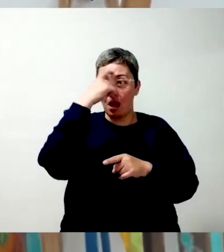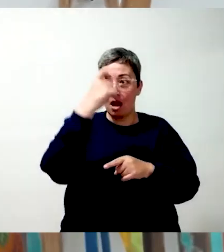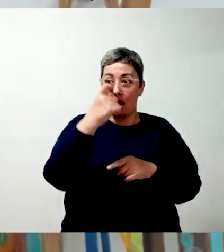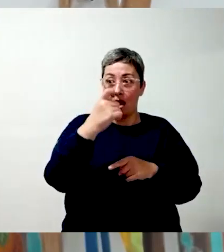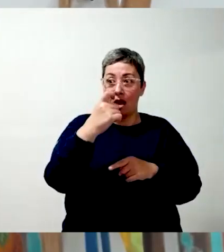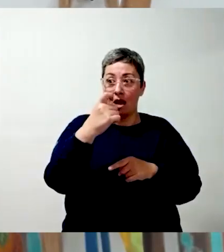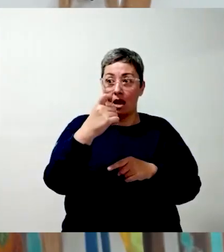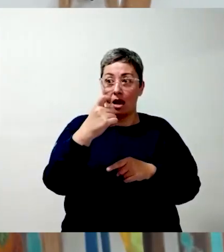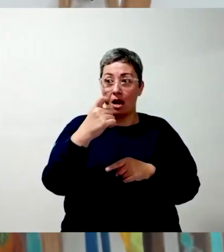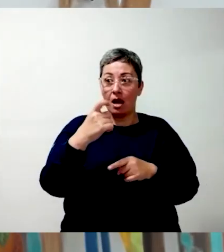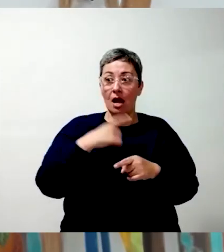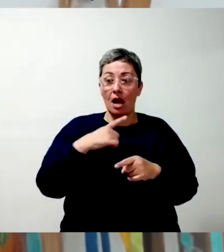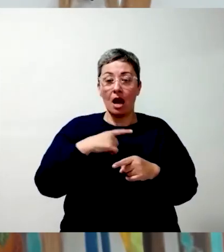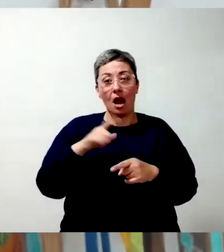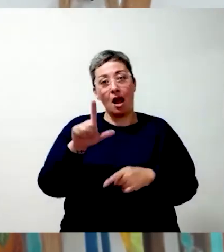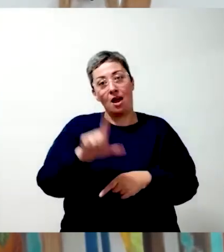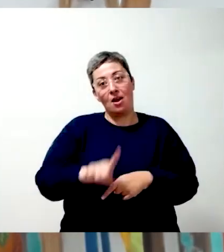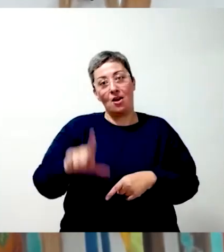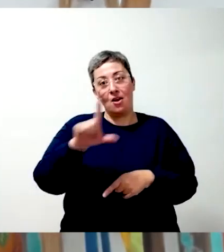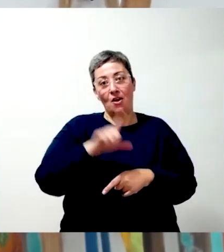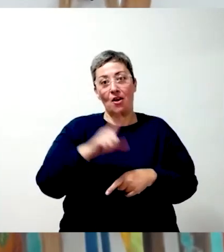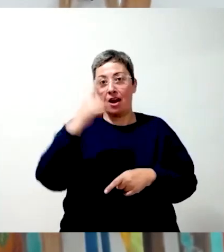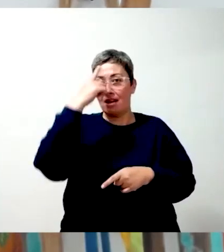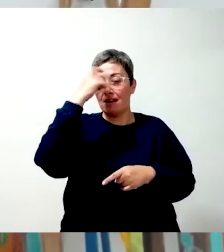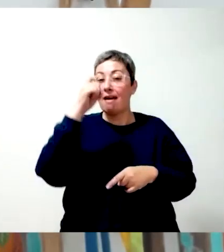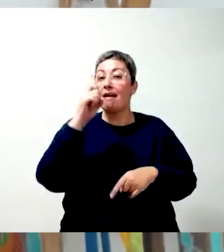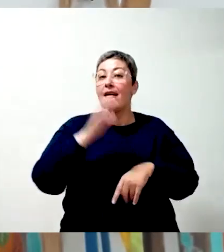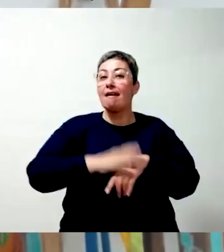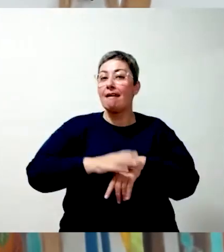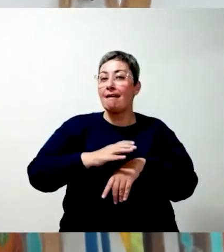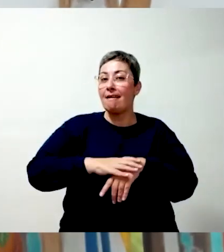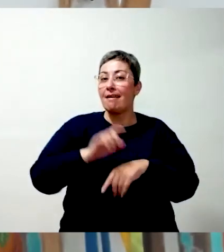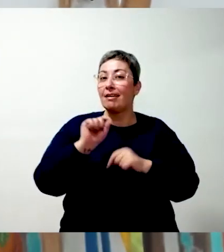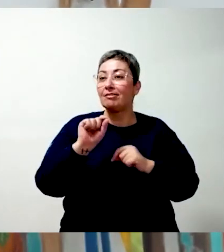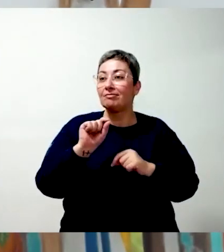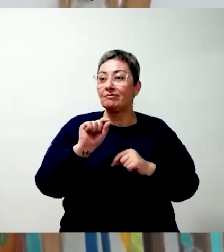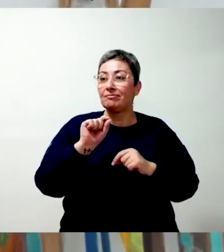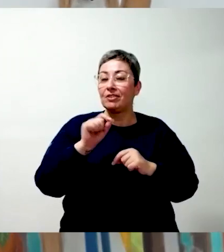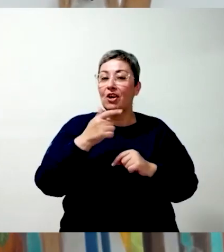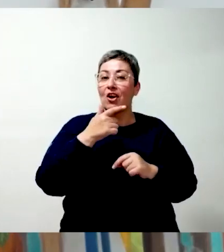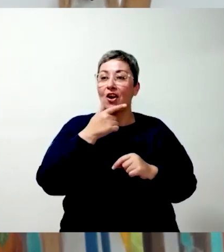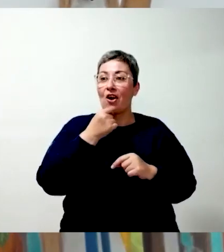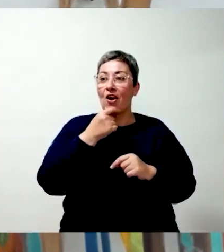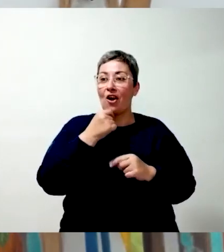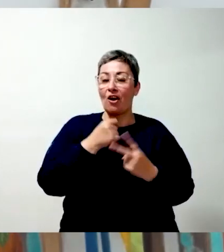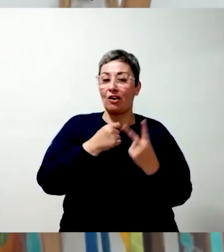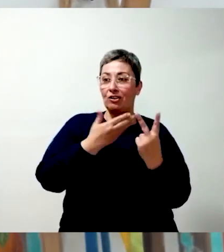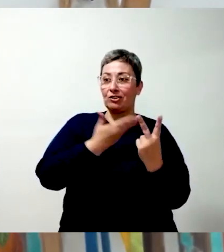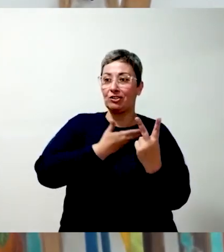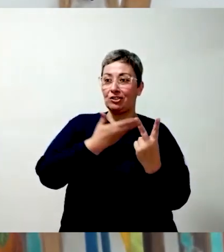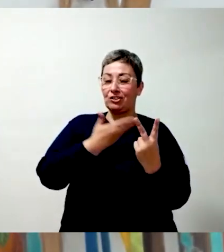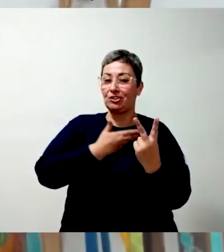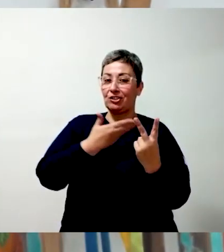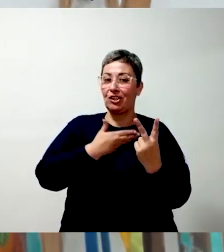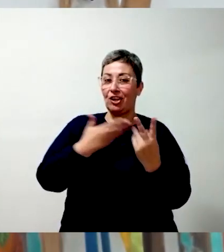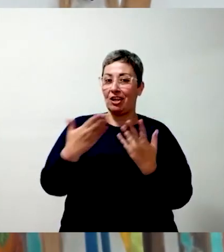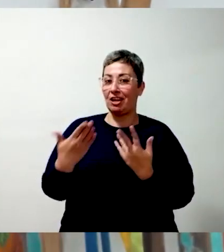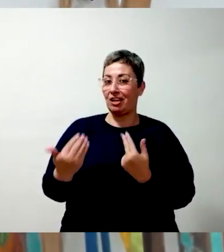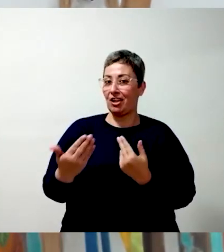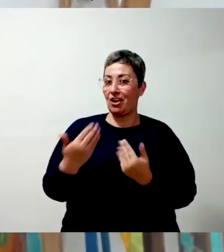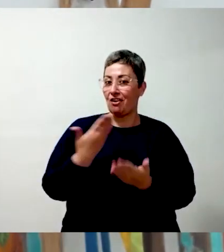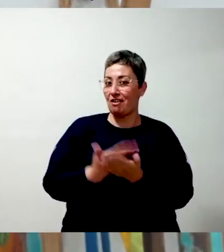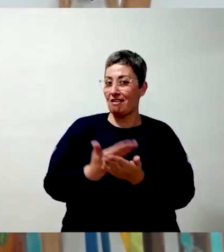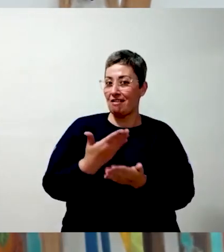uma ideia. É claro que a ideia veio de quem? Dos dois